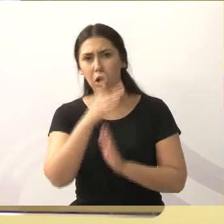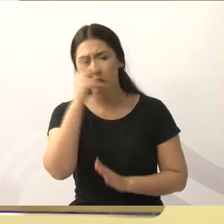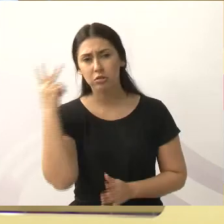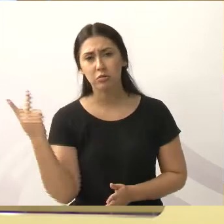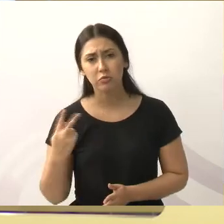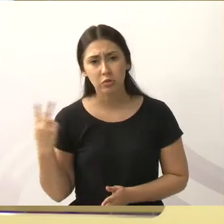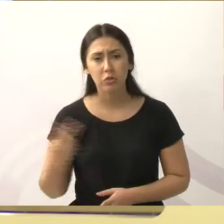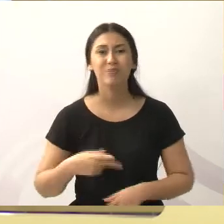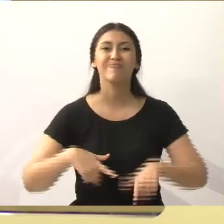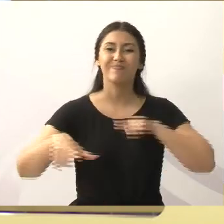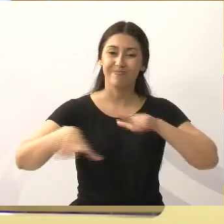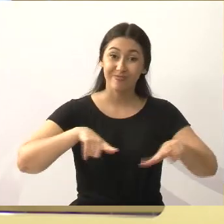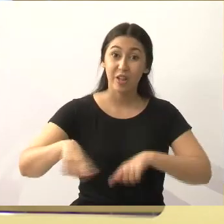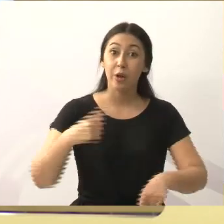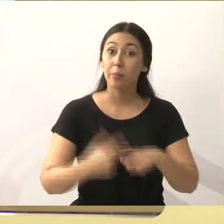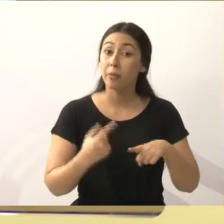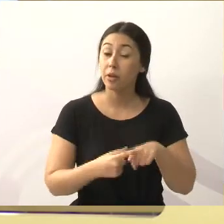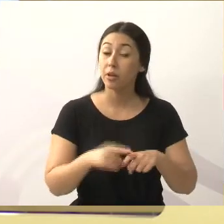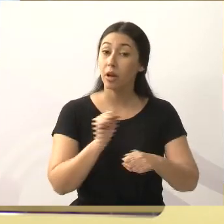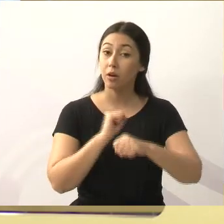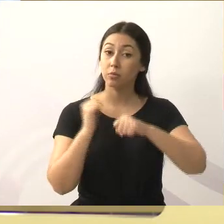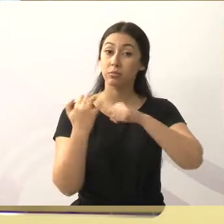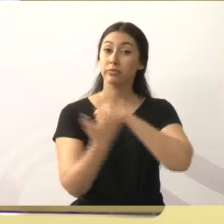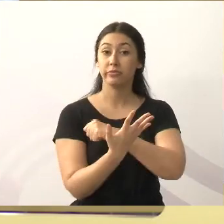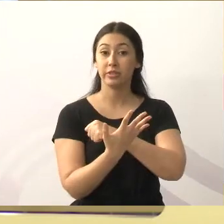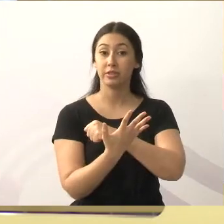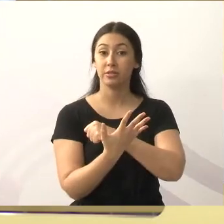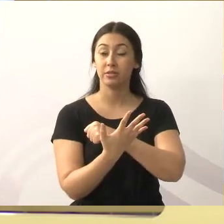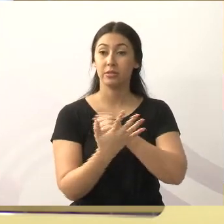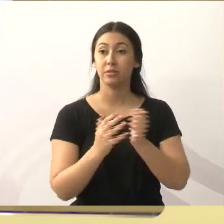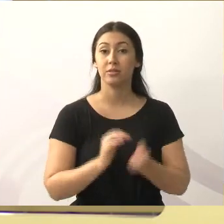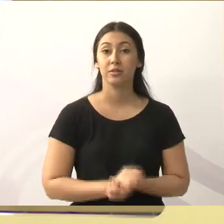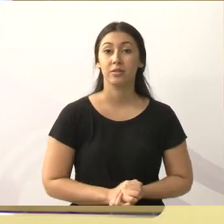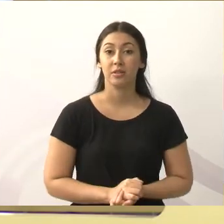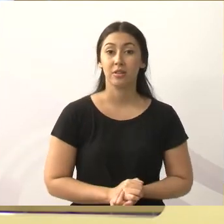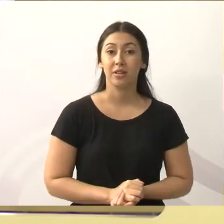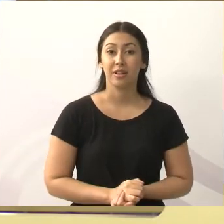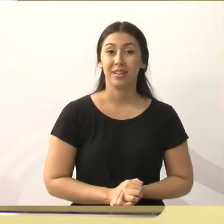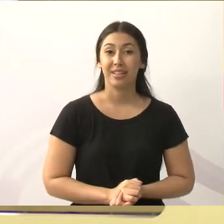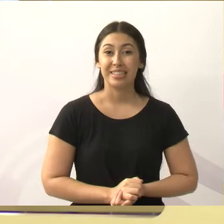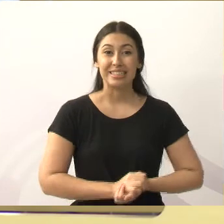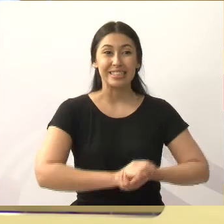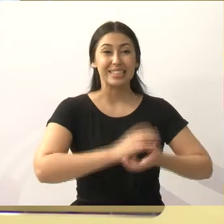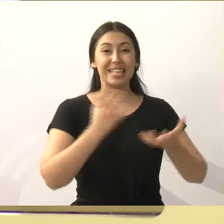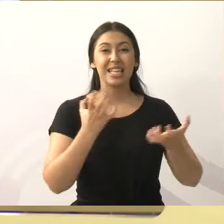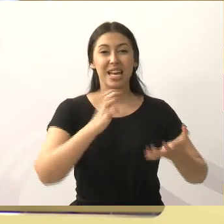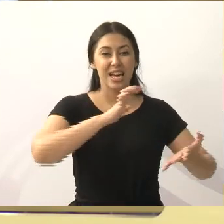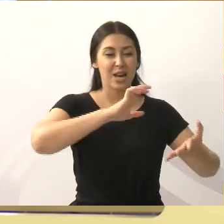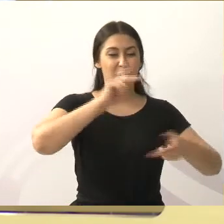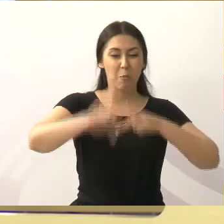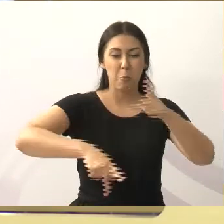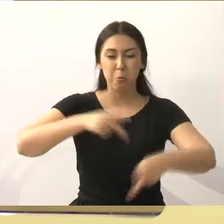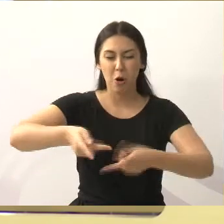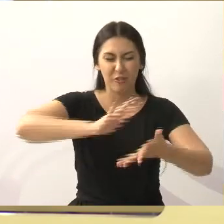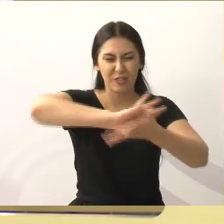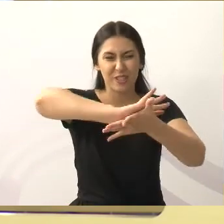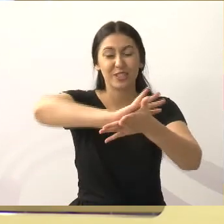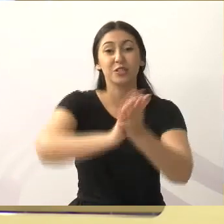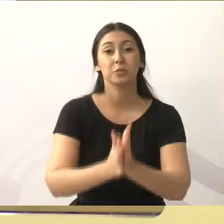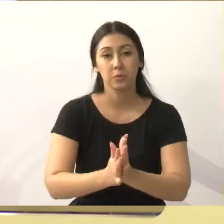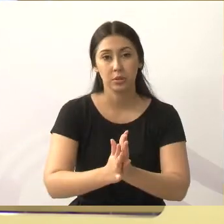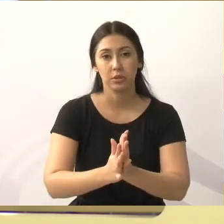realidade, esse vírus é um vírus que veio justamente para acabar com a população do nosso